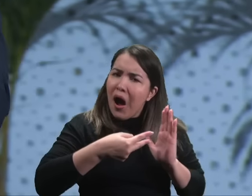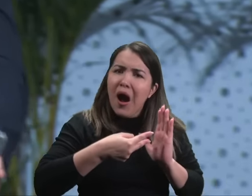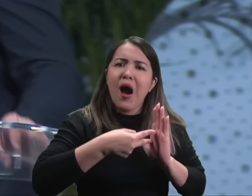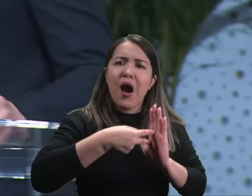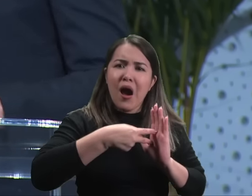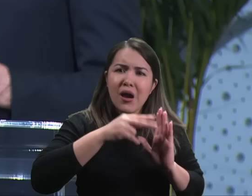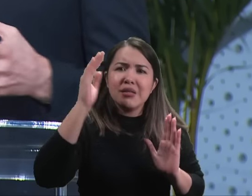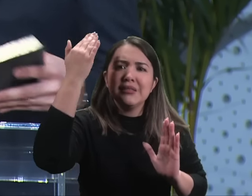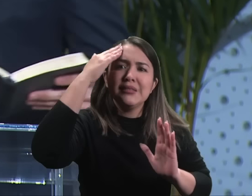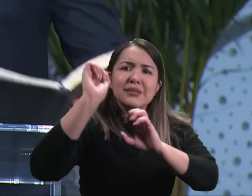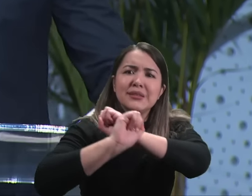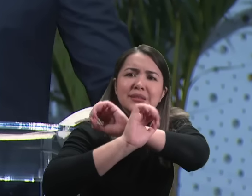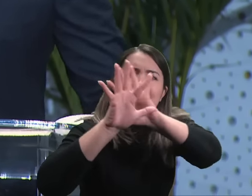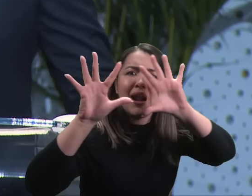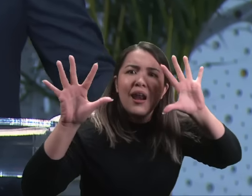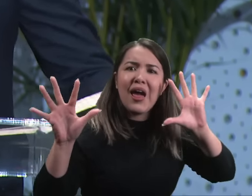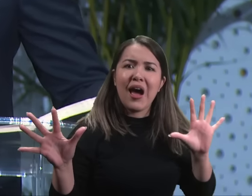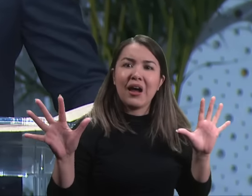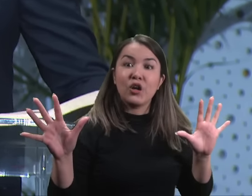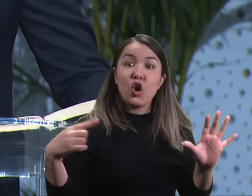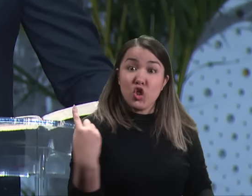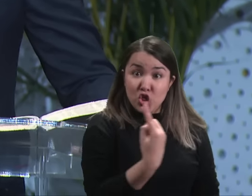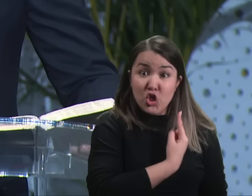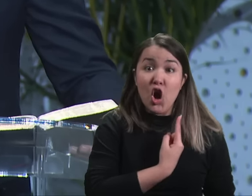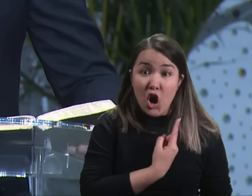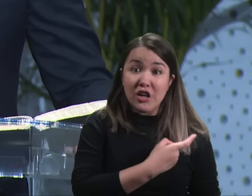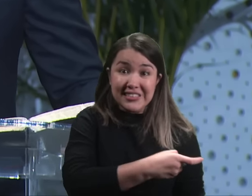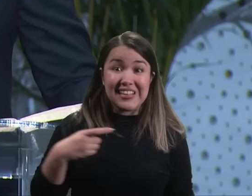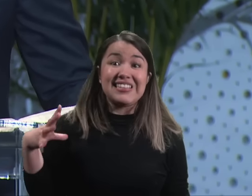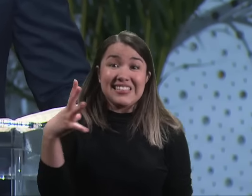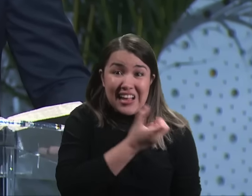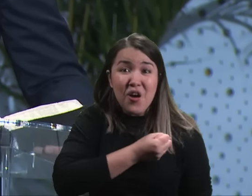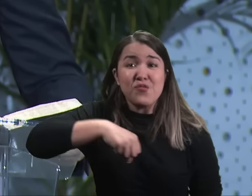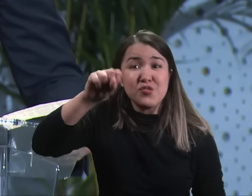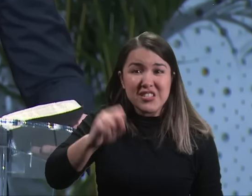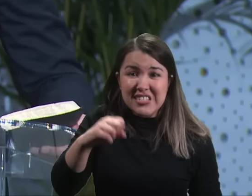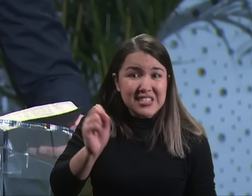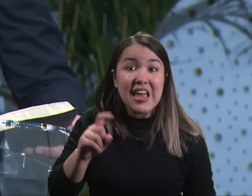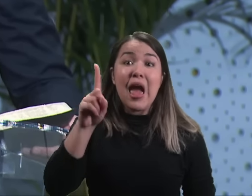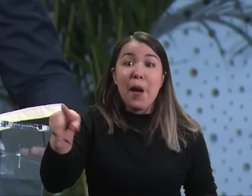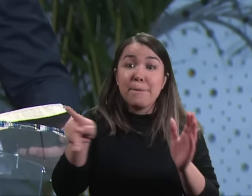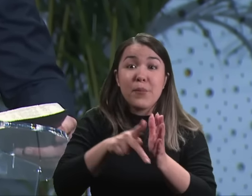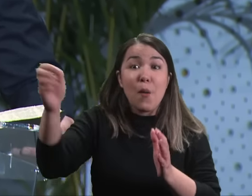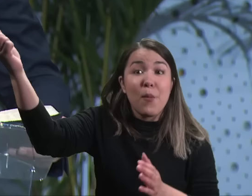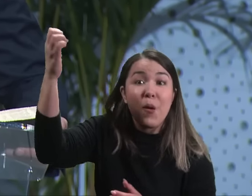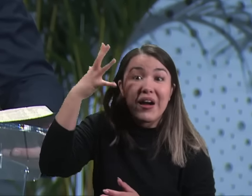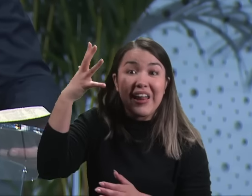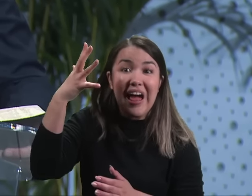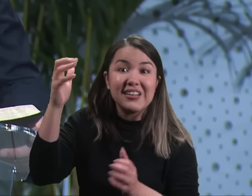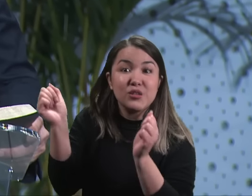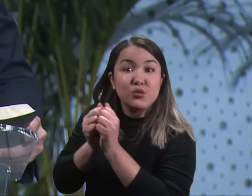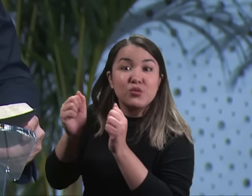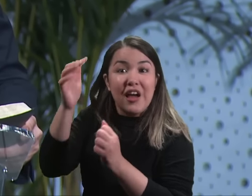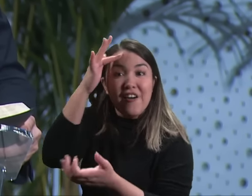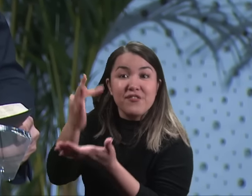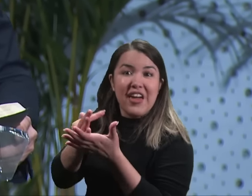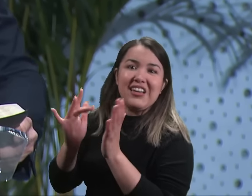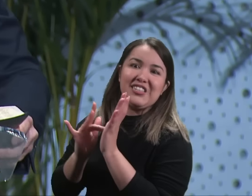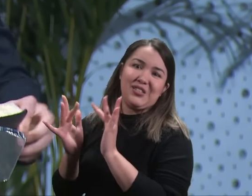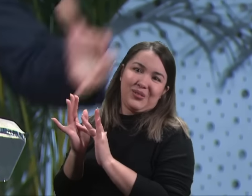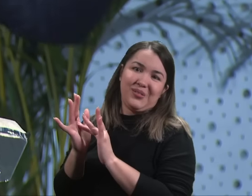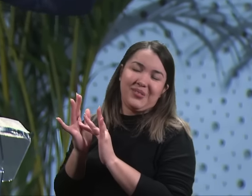Cristo Jesus somos salvos sim unicamente através da Graça mediante a fé em Cristo Jesus